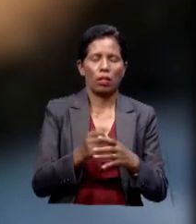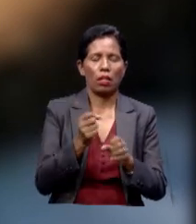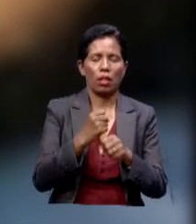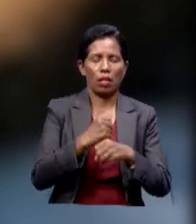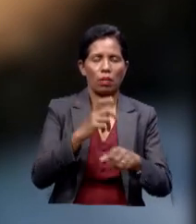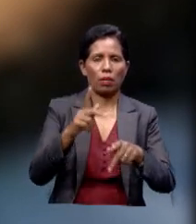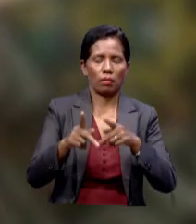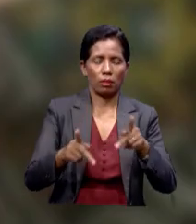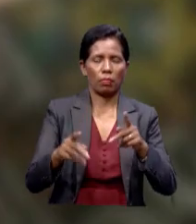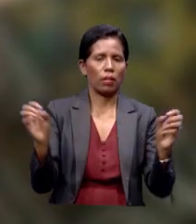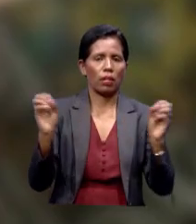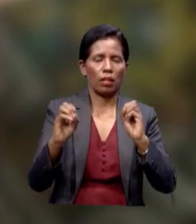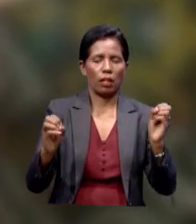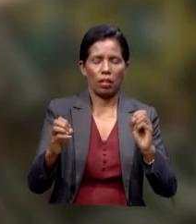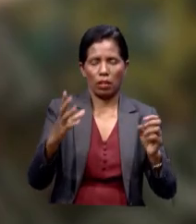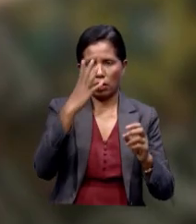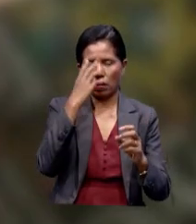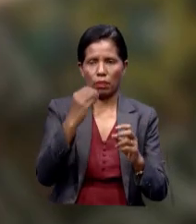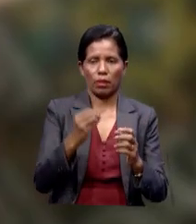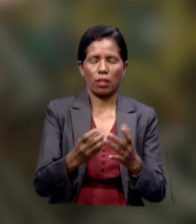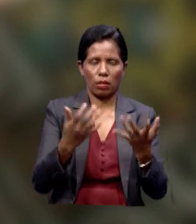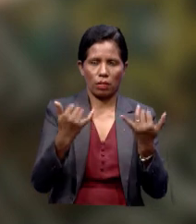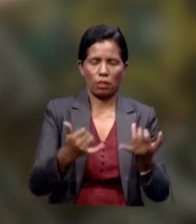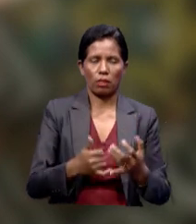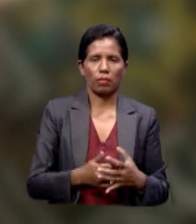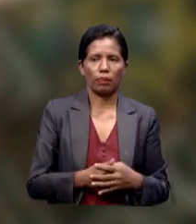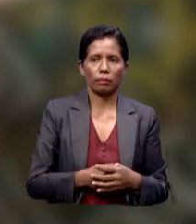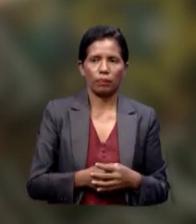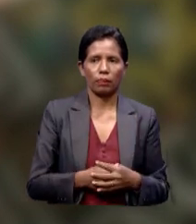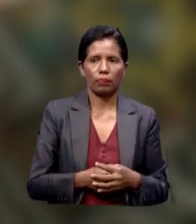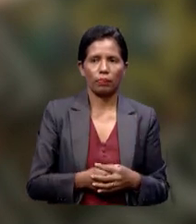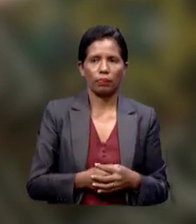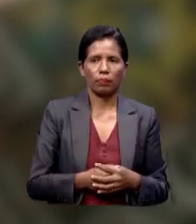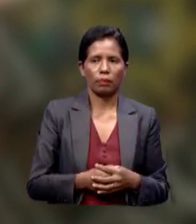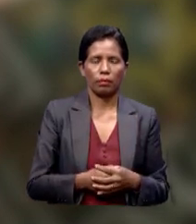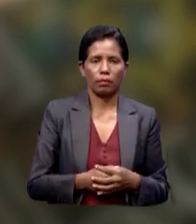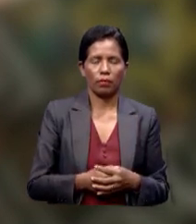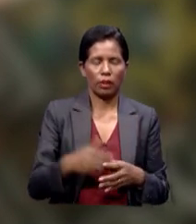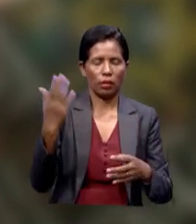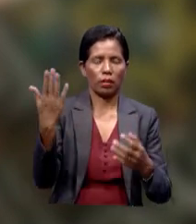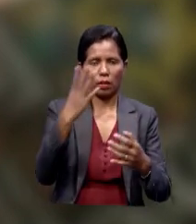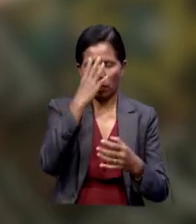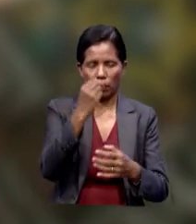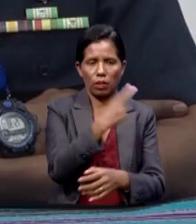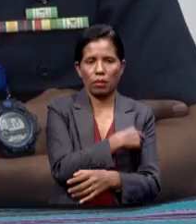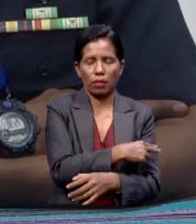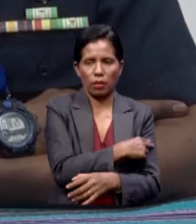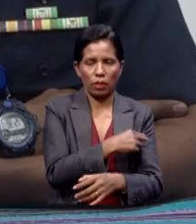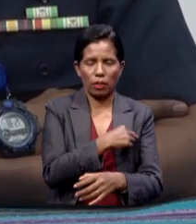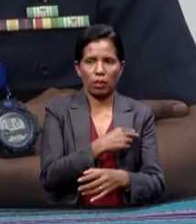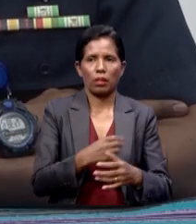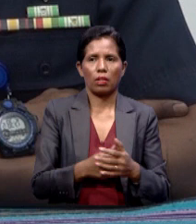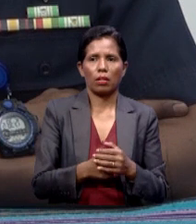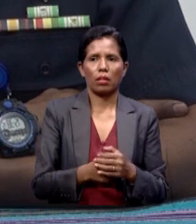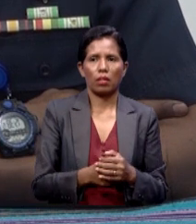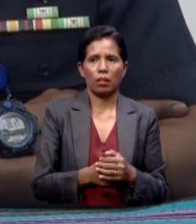kun diskans jo osen dau dis ida internado ila hospital nabe maketan hetan kanek